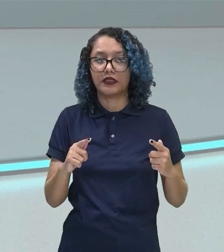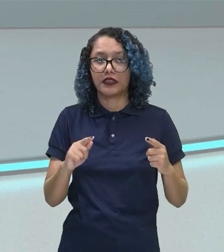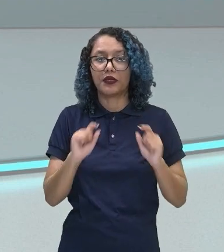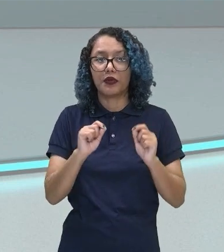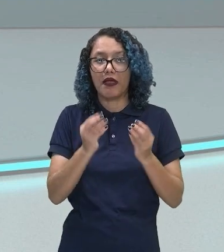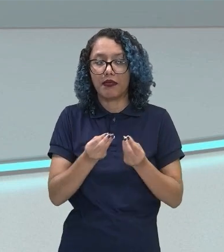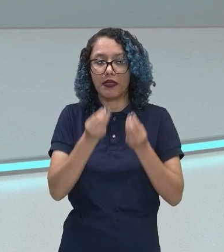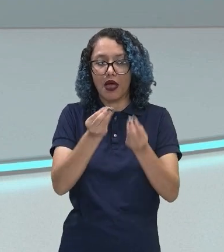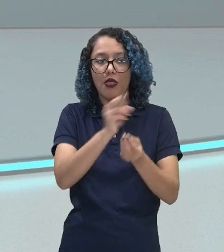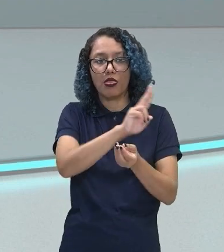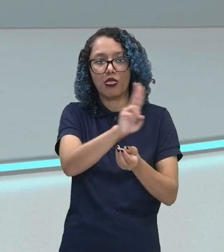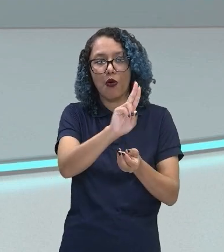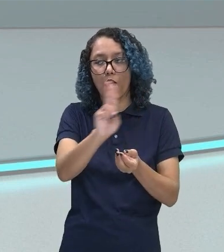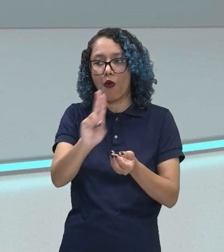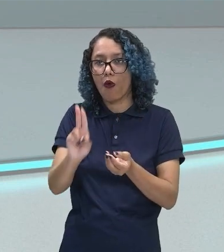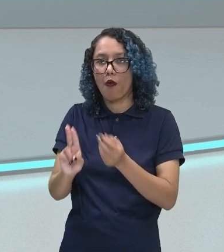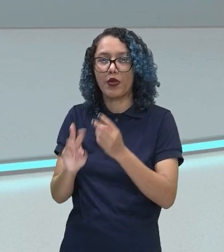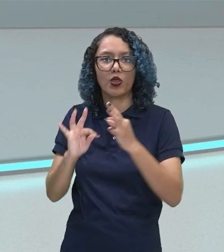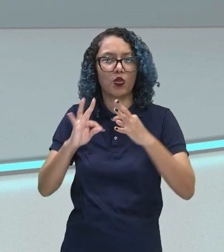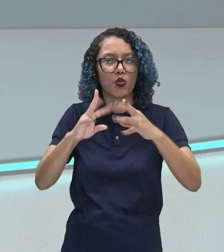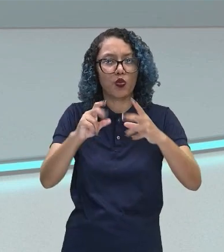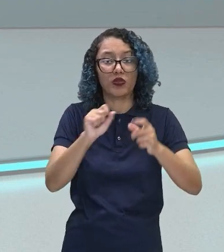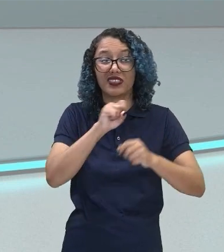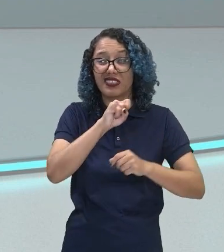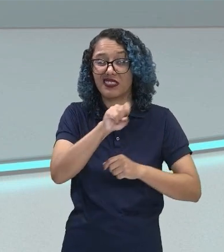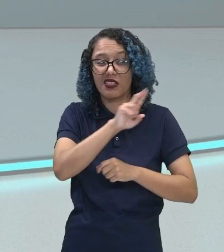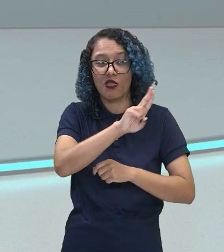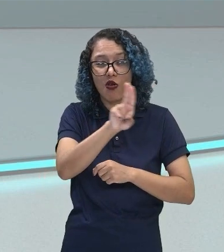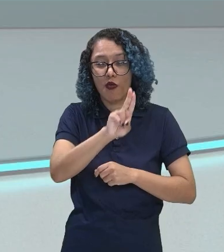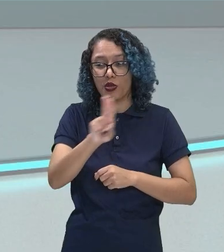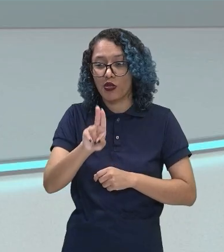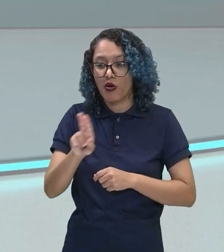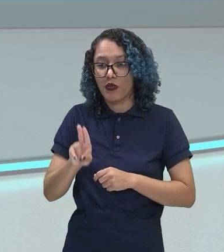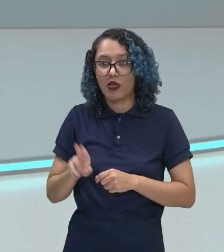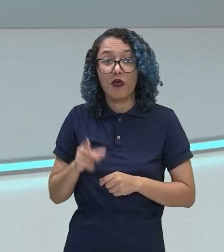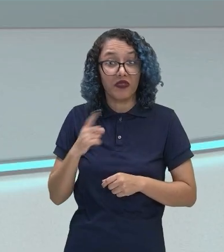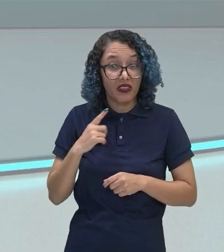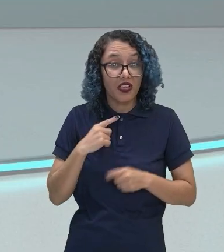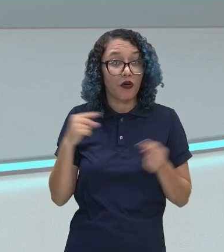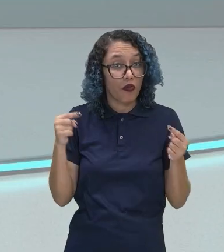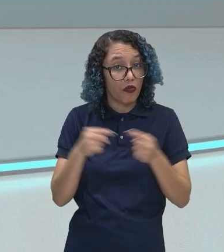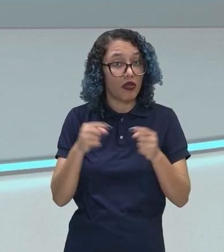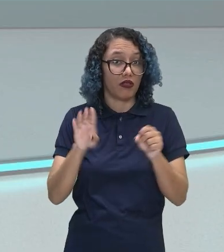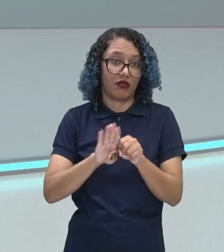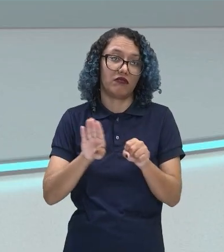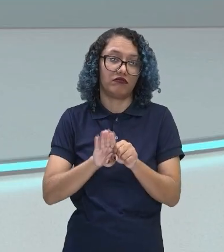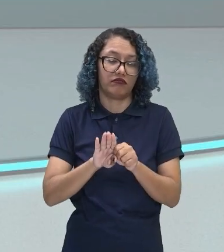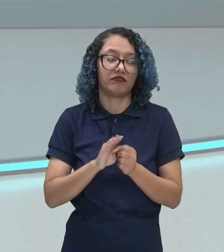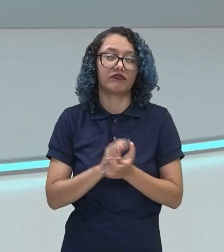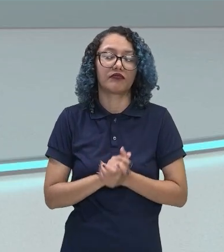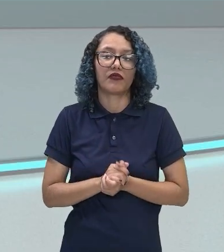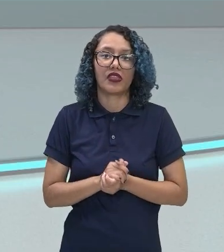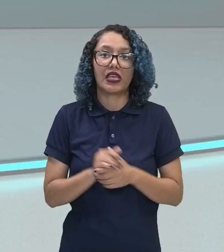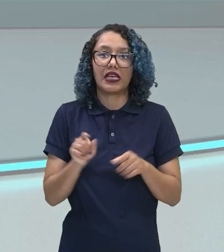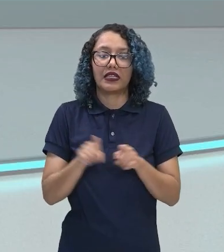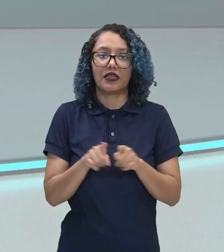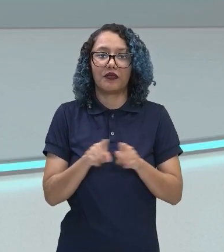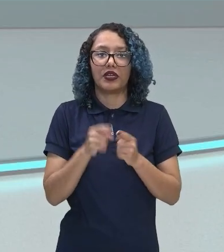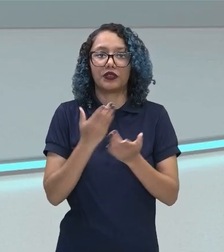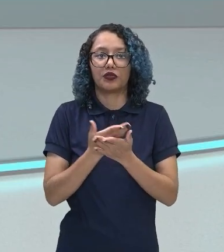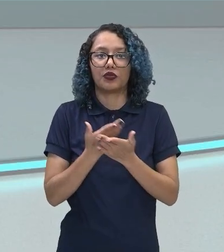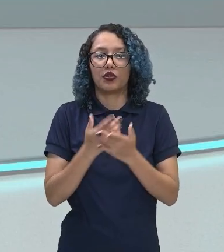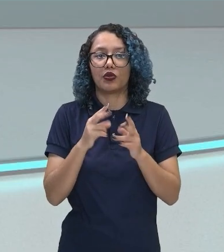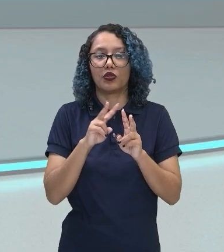existe, certo? Tudo que existe. Se possui um nome, logo é um substantivo, tá certo? Aí nós vimos um pouco sobre